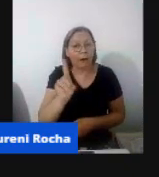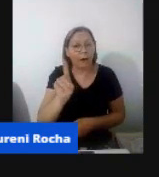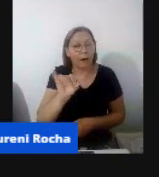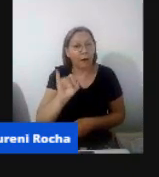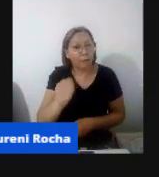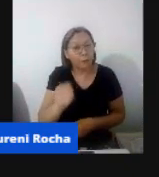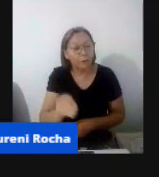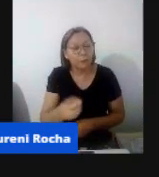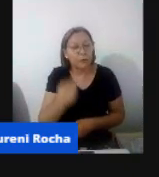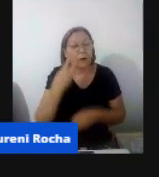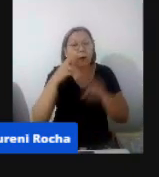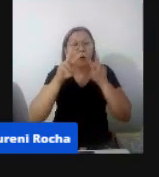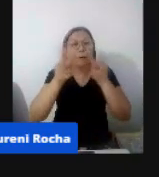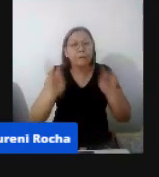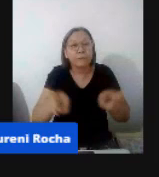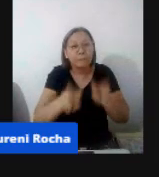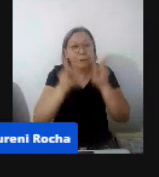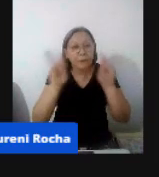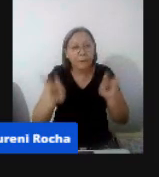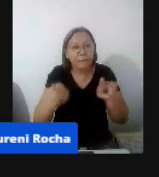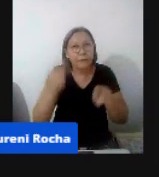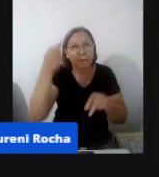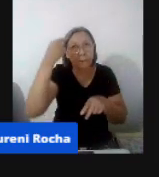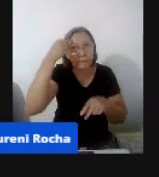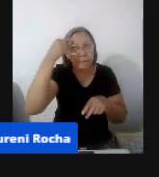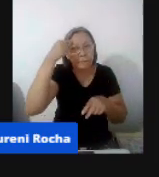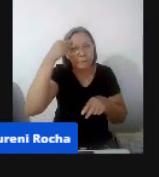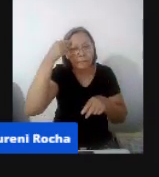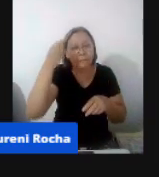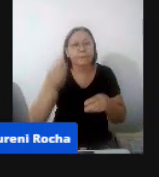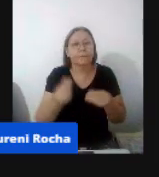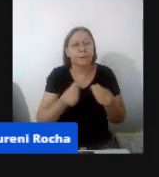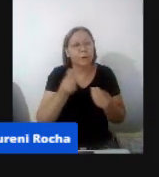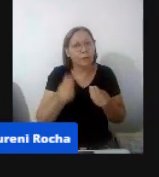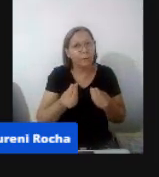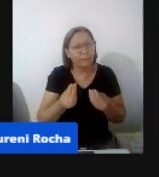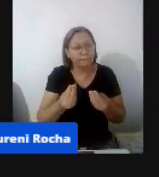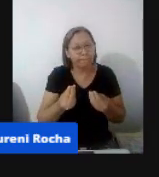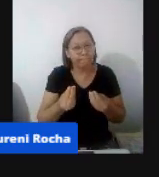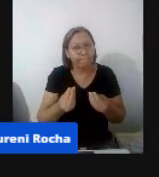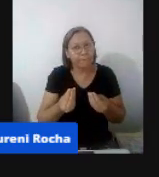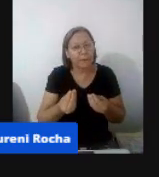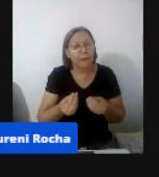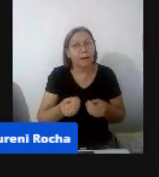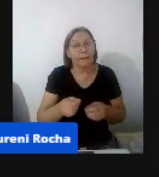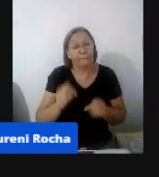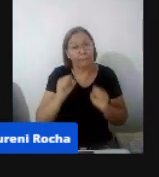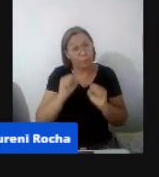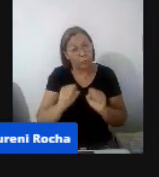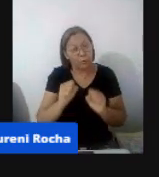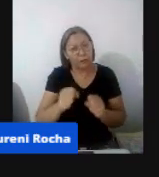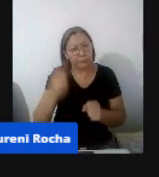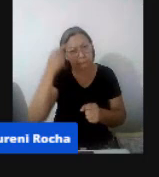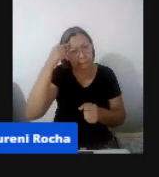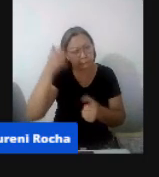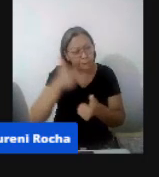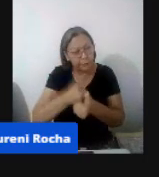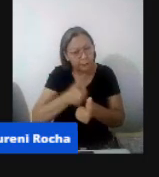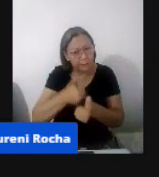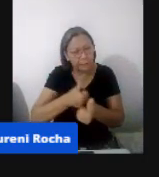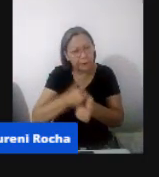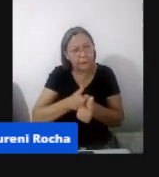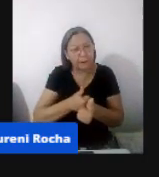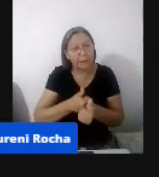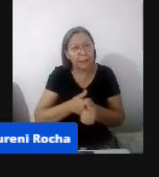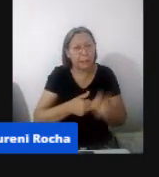lá na mente dele? Será que ele poderia pensar que era uma adição? 5 em cima mais 6